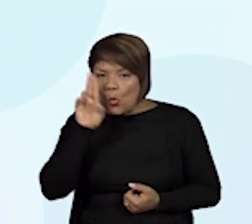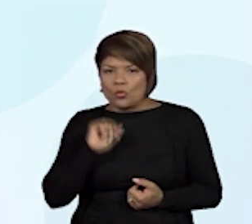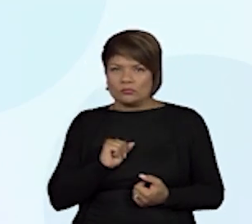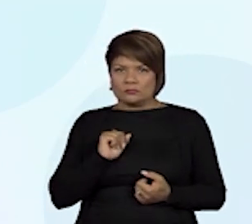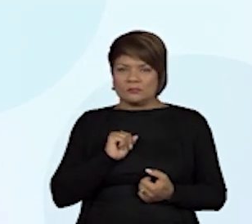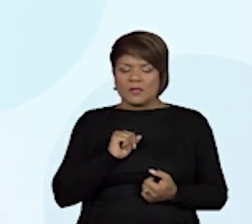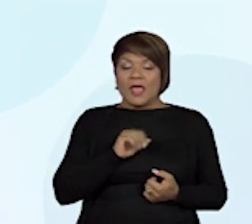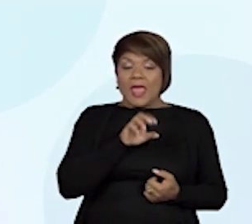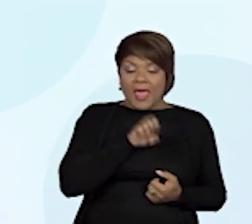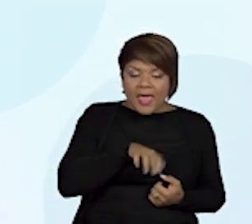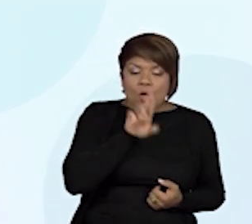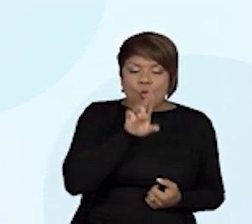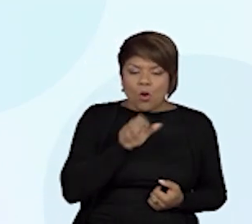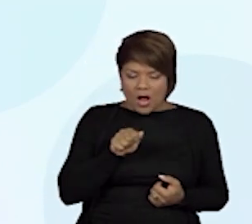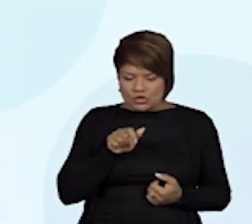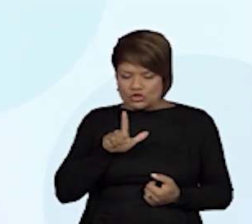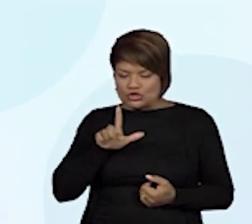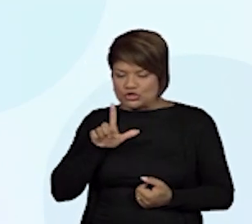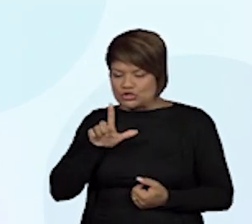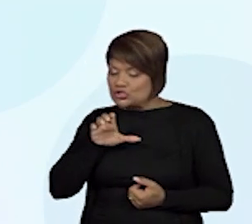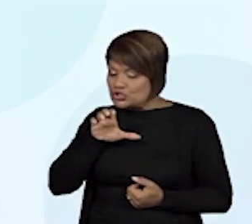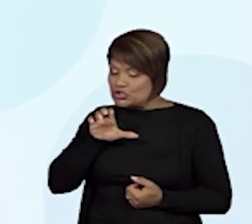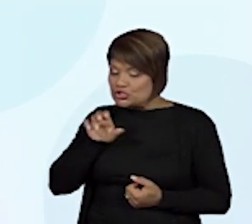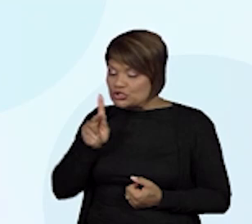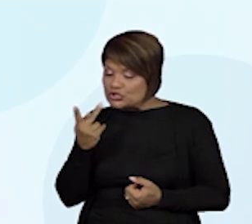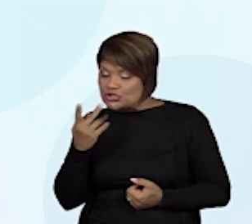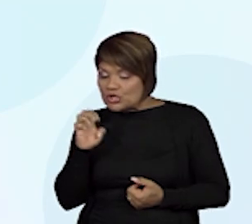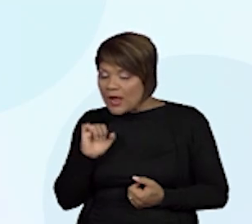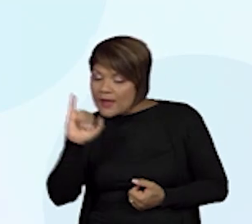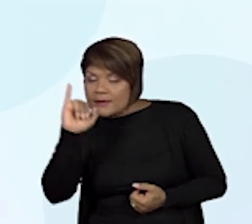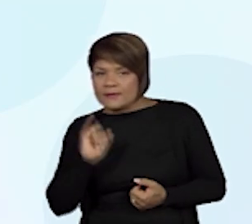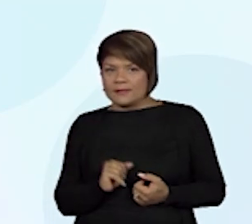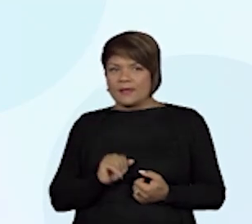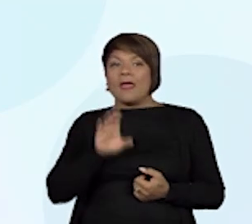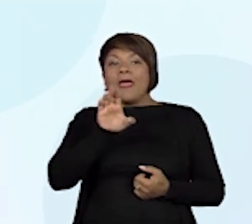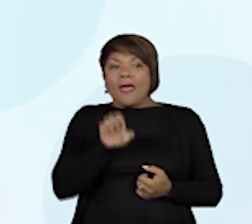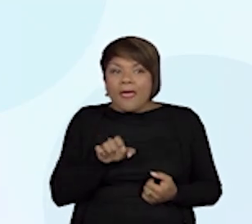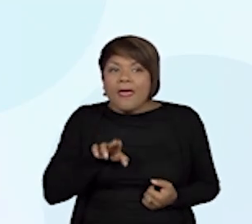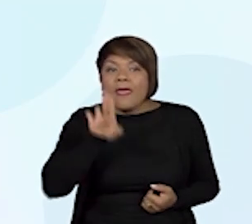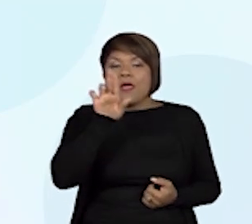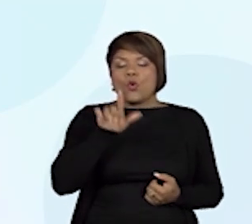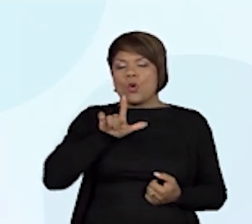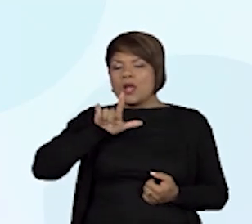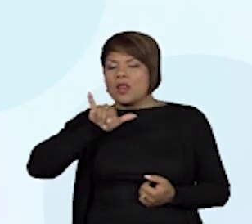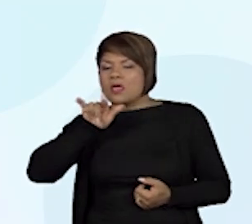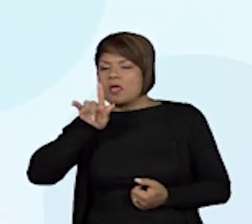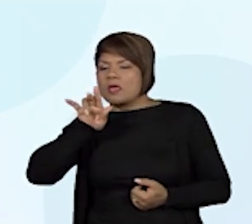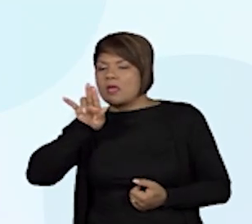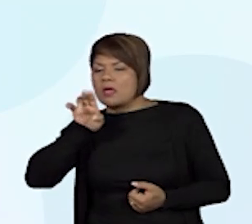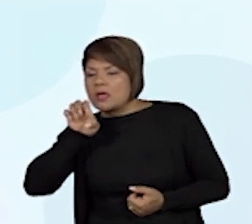né? Isso mesmo. E tem mais aí, né? Vamos continuar aqui o texto.